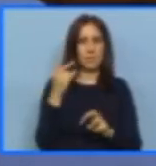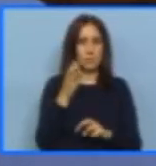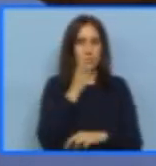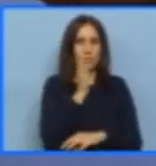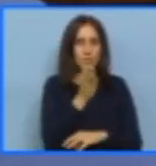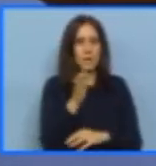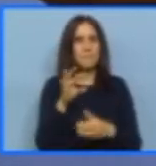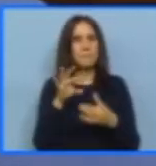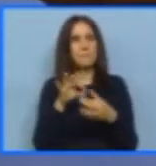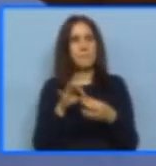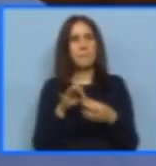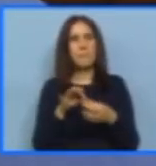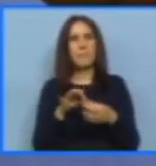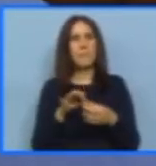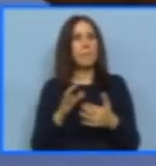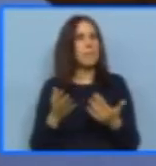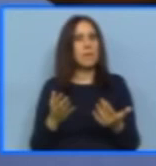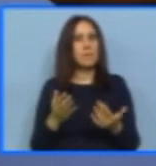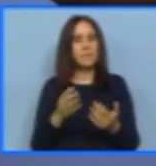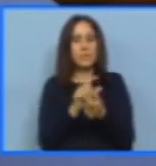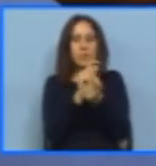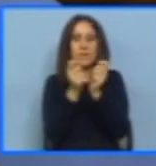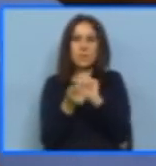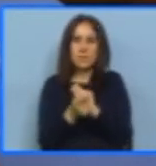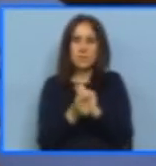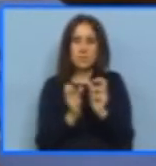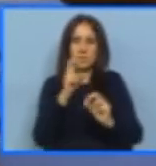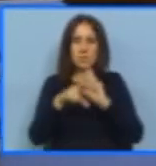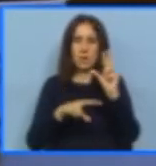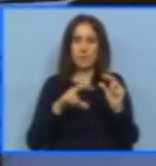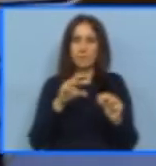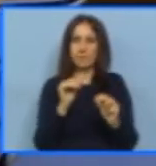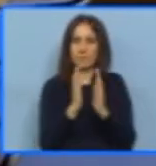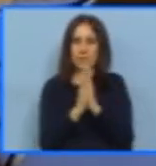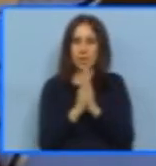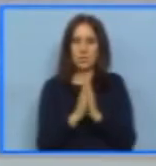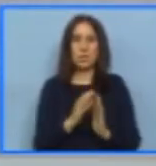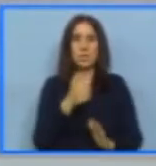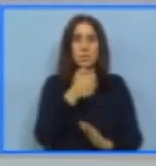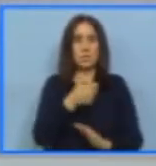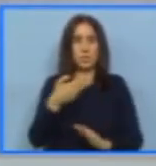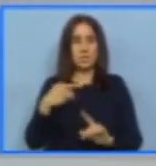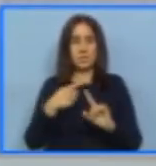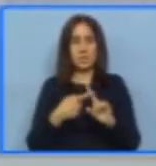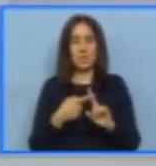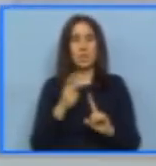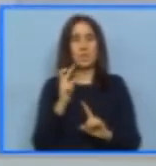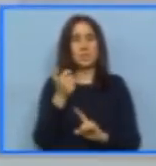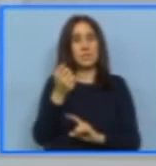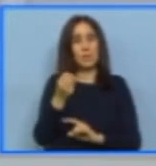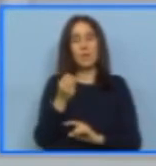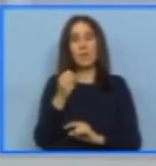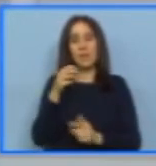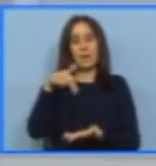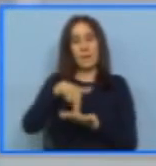este processo de renovação no interior da própria Igreja. Em 67, no cinquentenário das aparições, Paulo VI veio cá e referiu isso